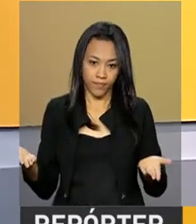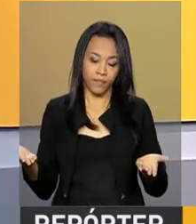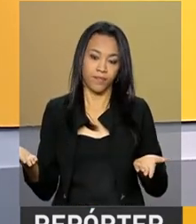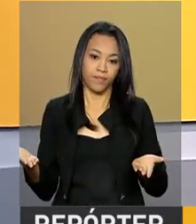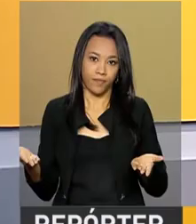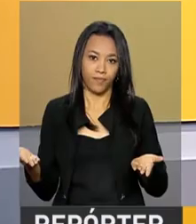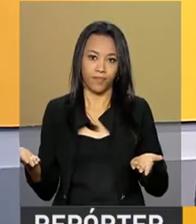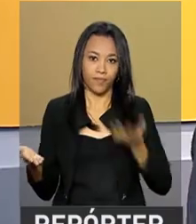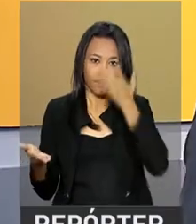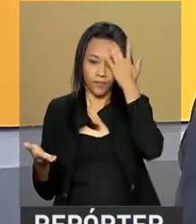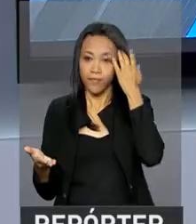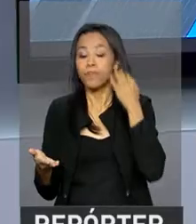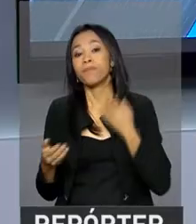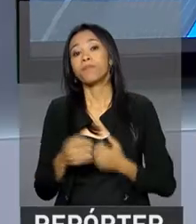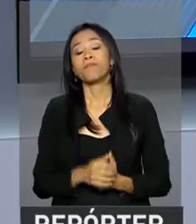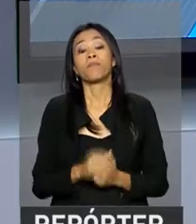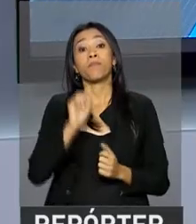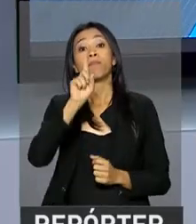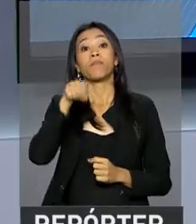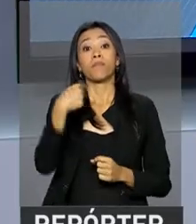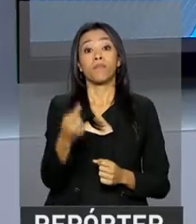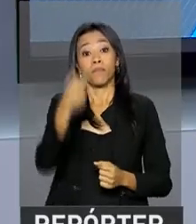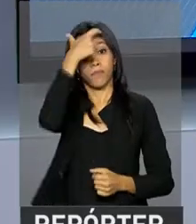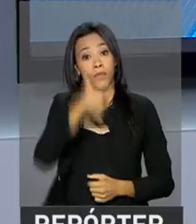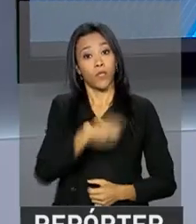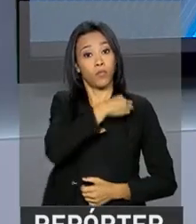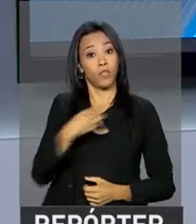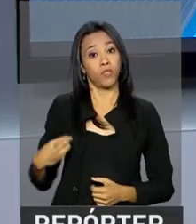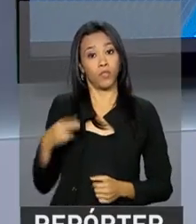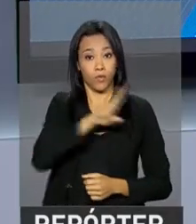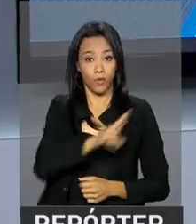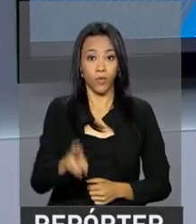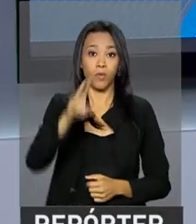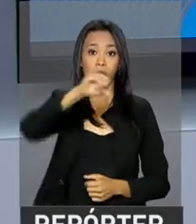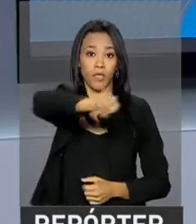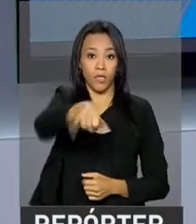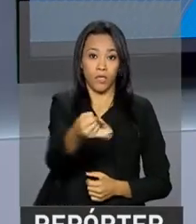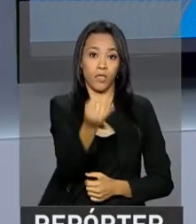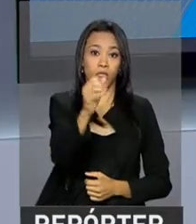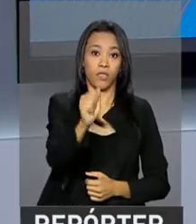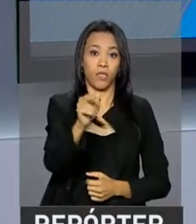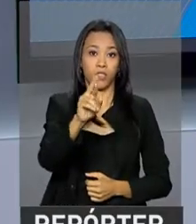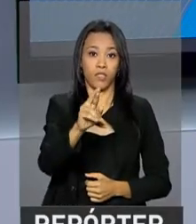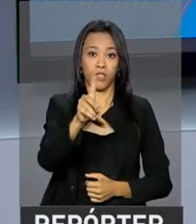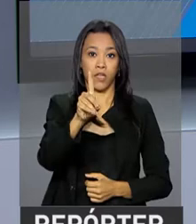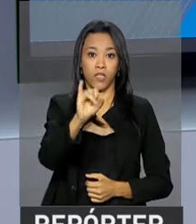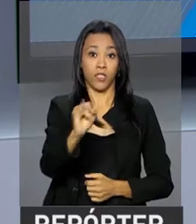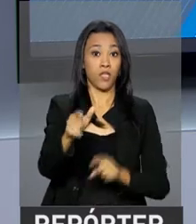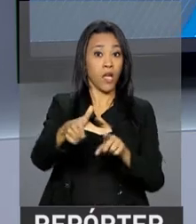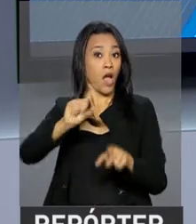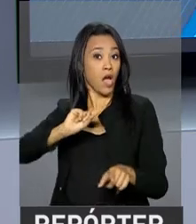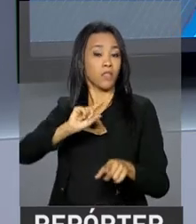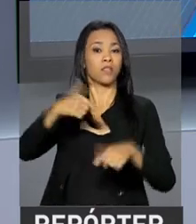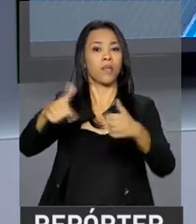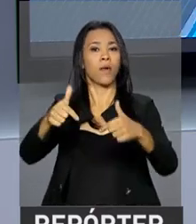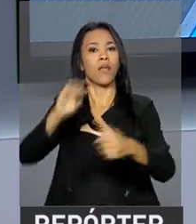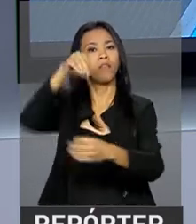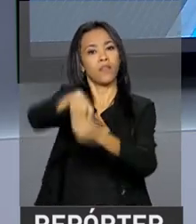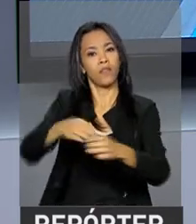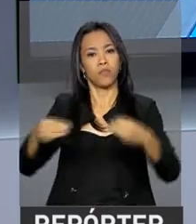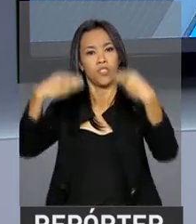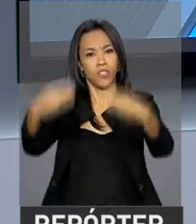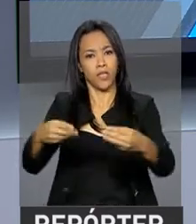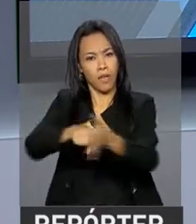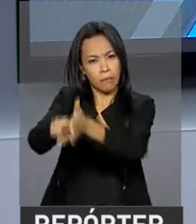sisu.mec.gov.br eo ministro torquato jardim que estava à frente do ministério da transparência vai comandar